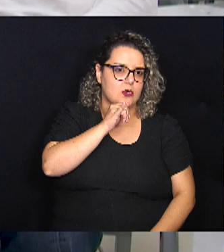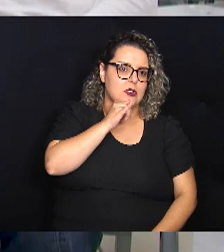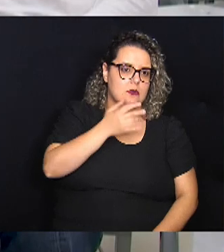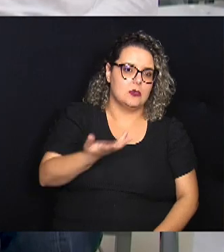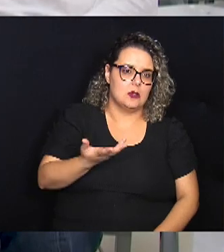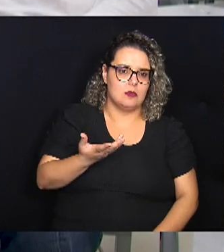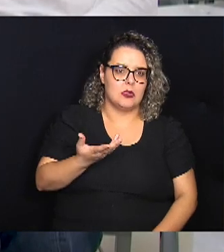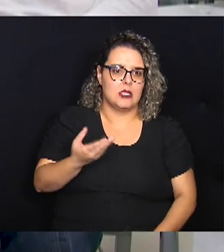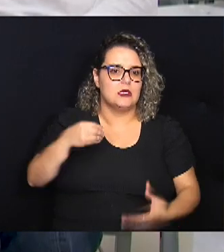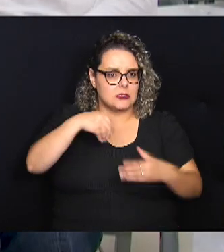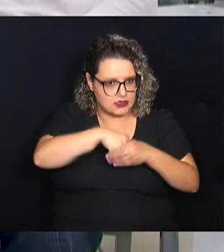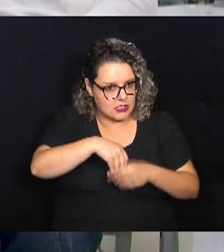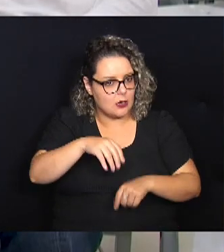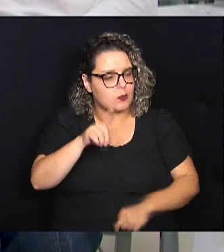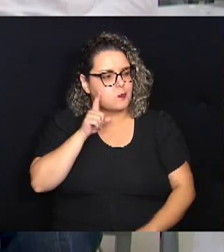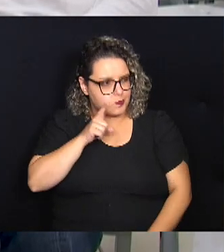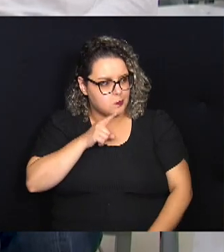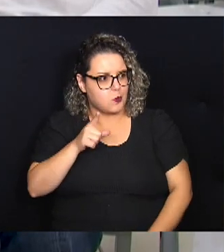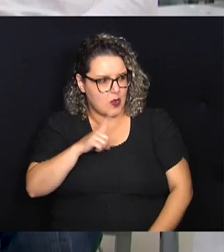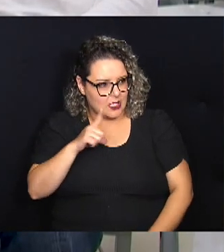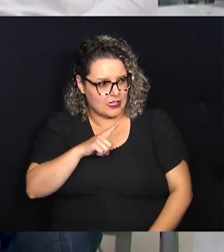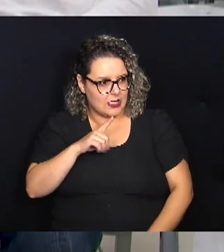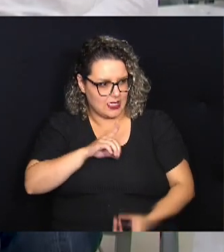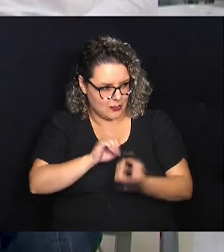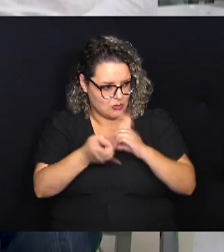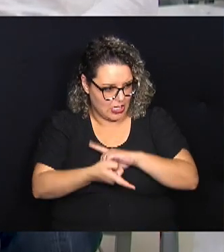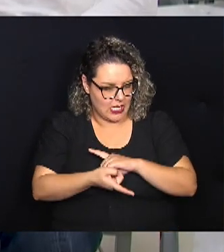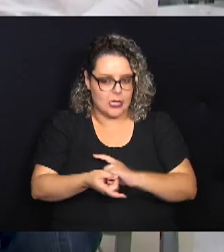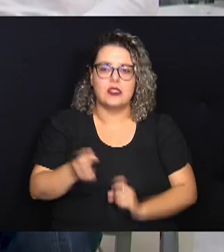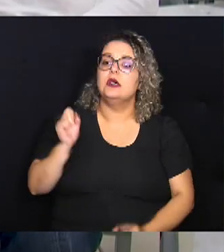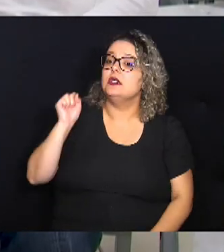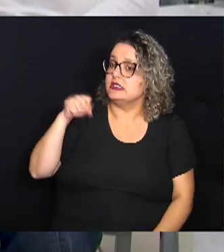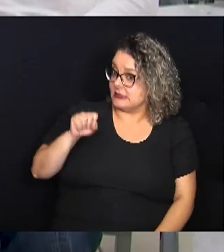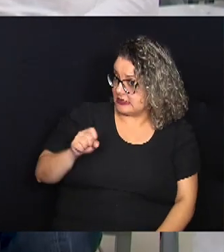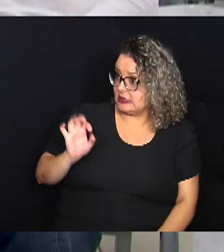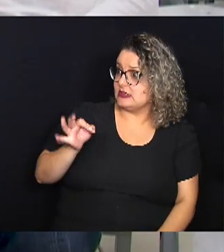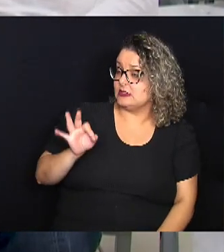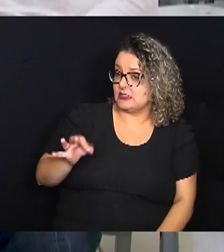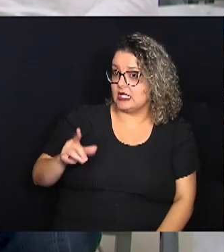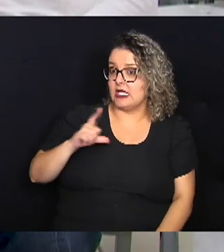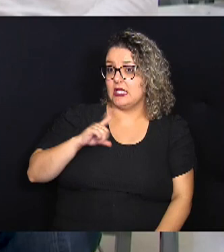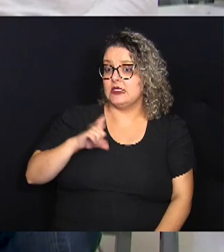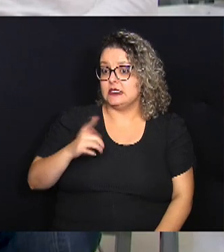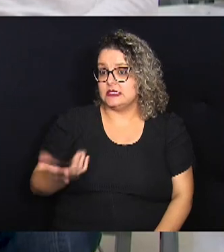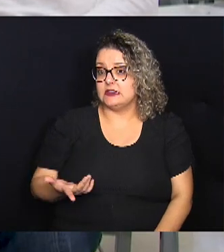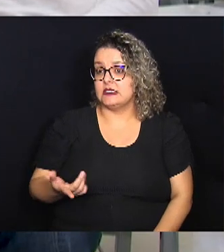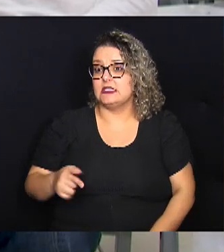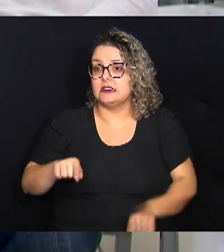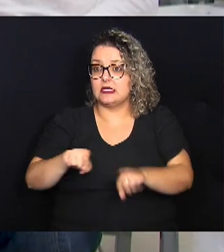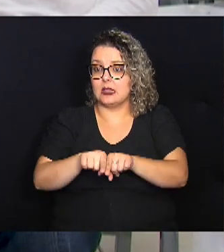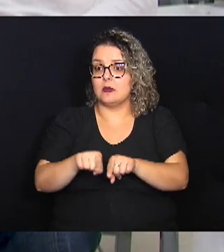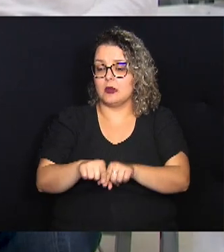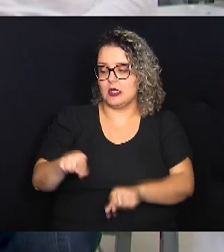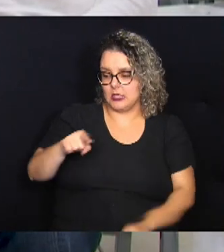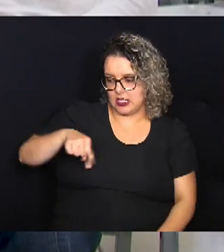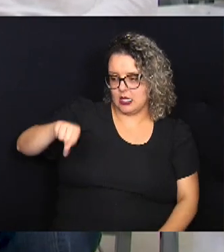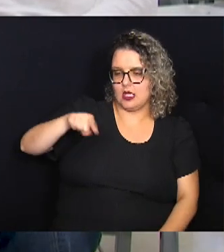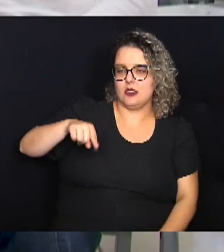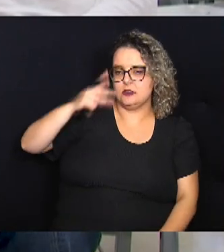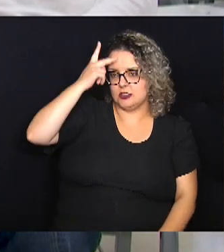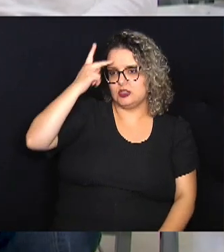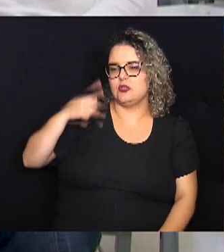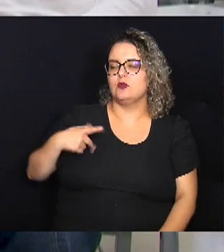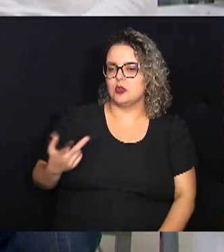Mas assim, dentro dos Estados Unidos, por exemplo, também tem essa questão de... Com certeza. Tanto que eles têm até, às vezes, eles mesmos...